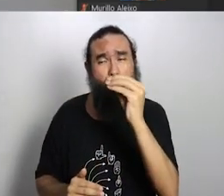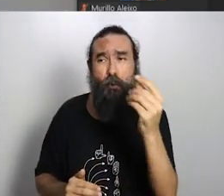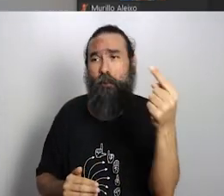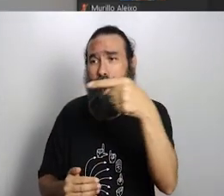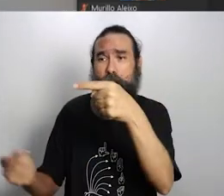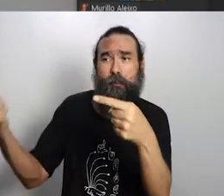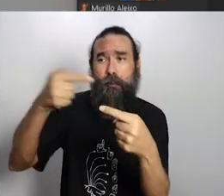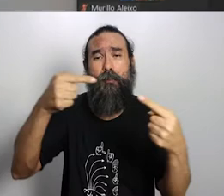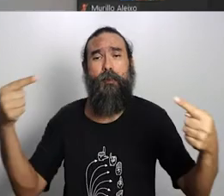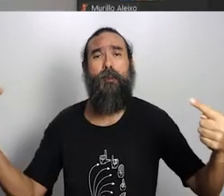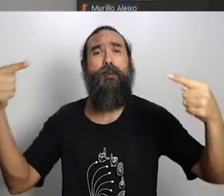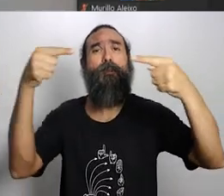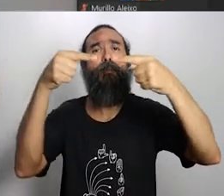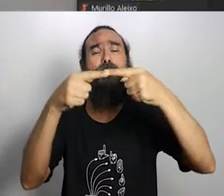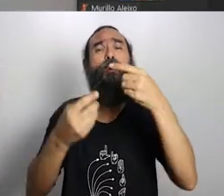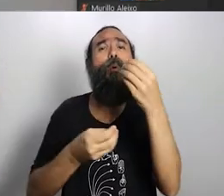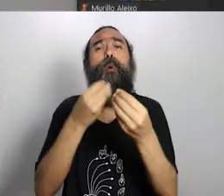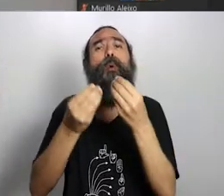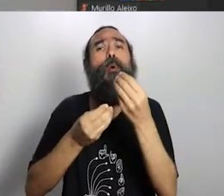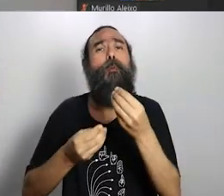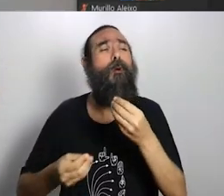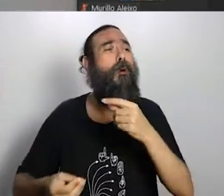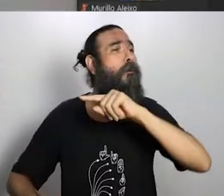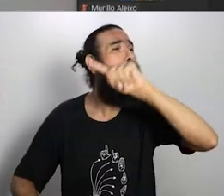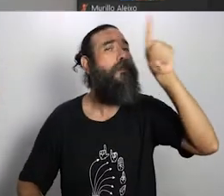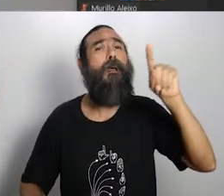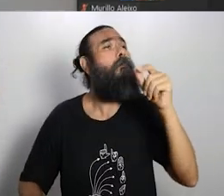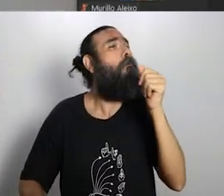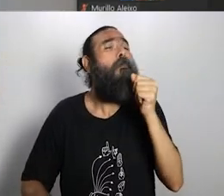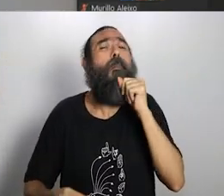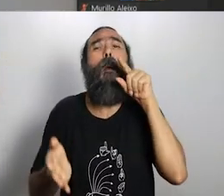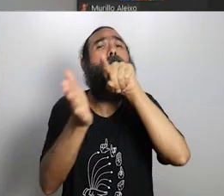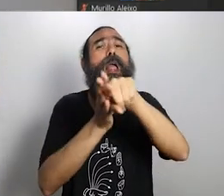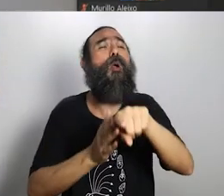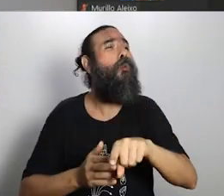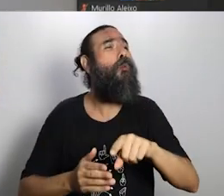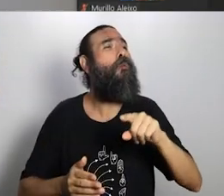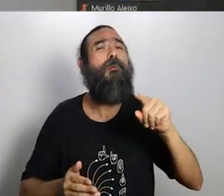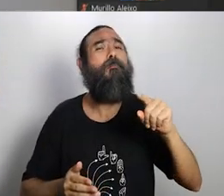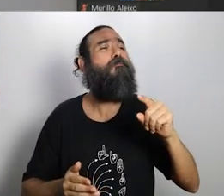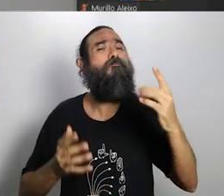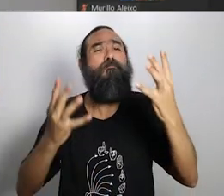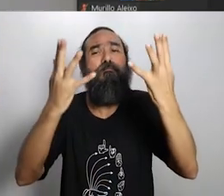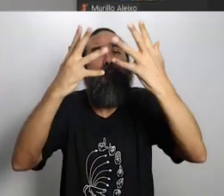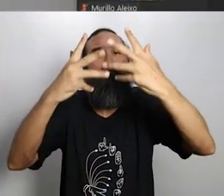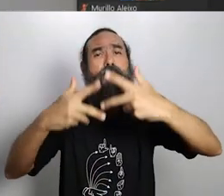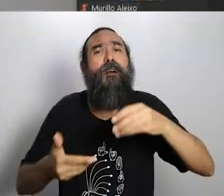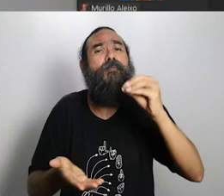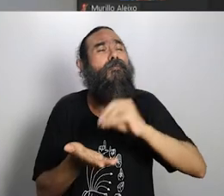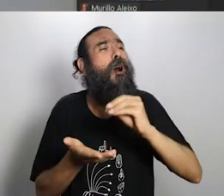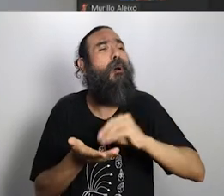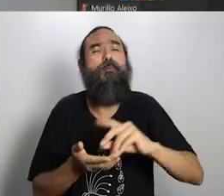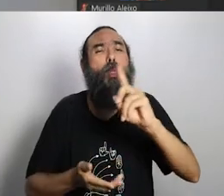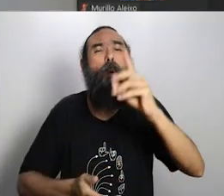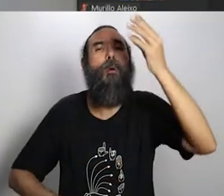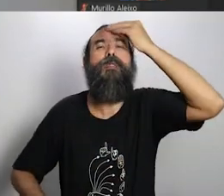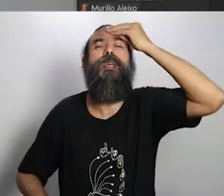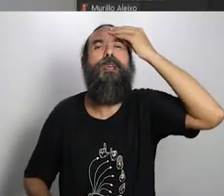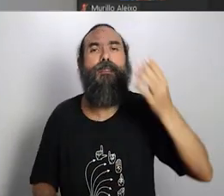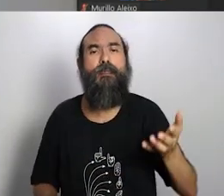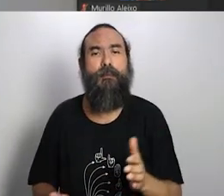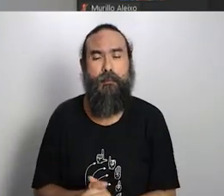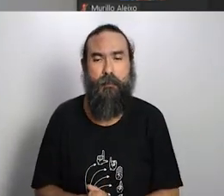que eu estou achando maravilhoso. Ninguém disse aqui para acabar ainda, a gente vai tangente, porque a gente fala sobre a poesia, sobre a beleza.